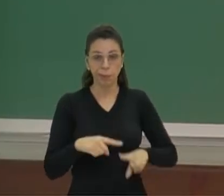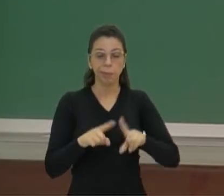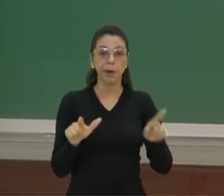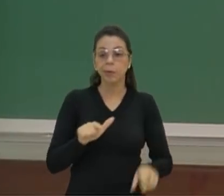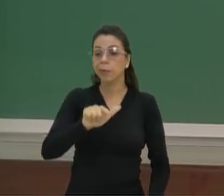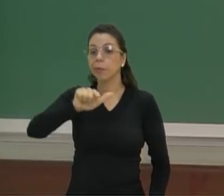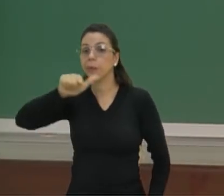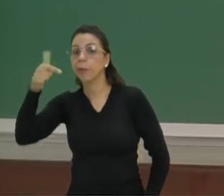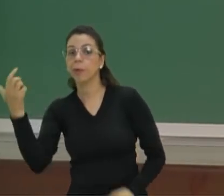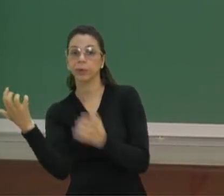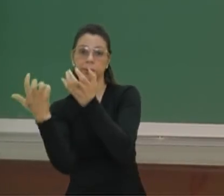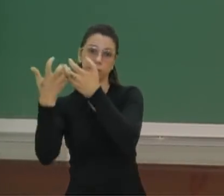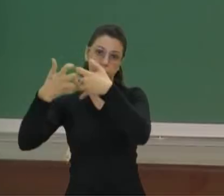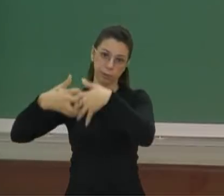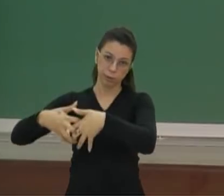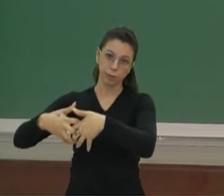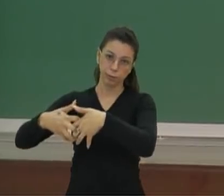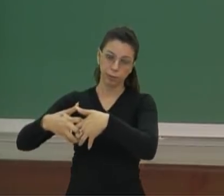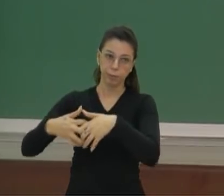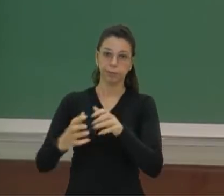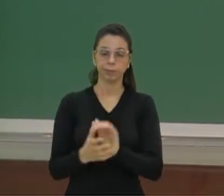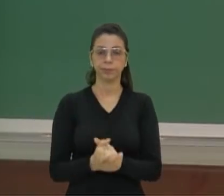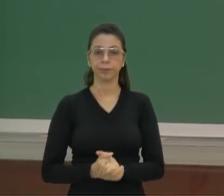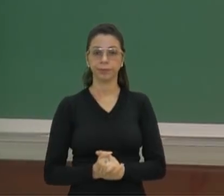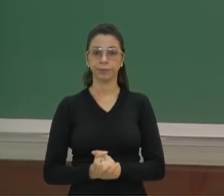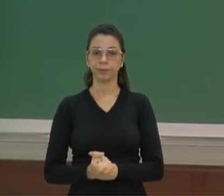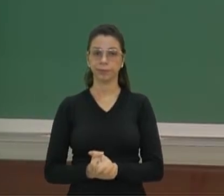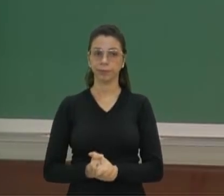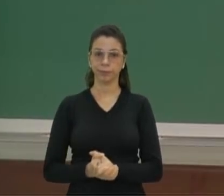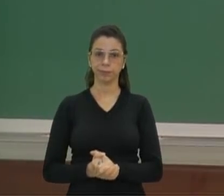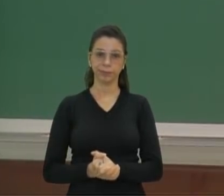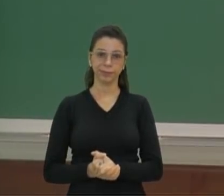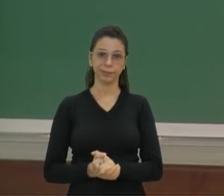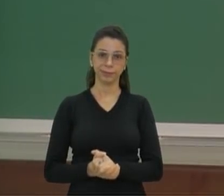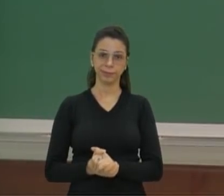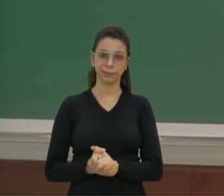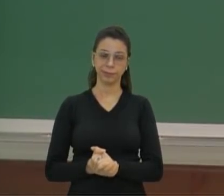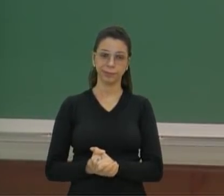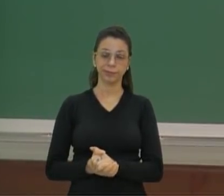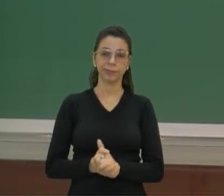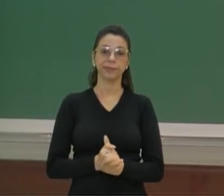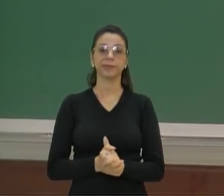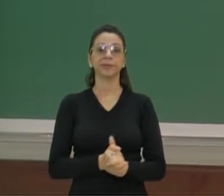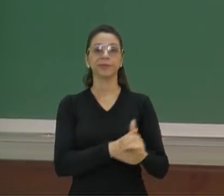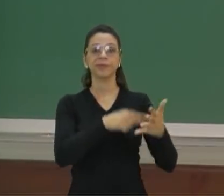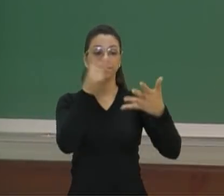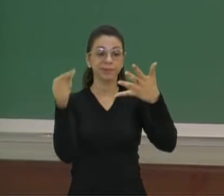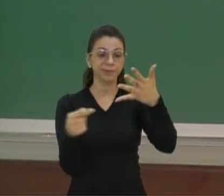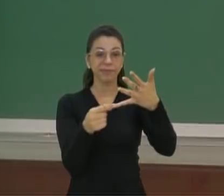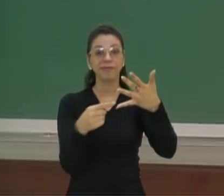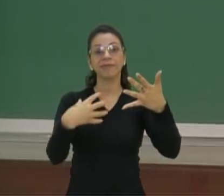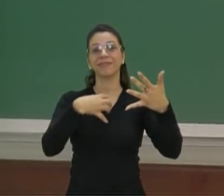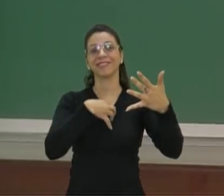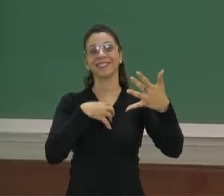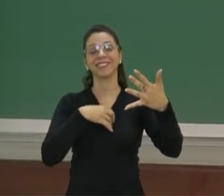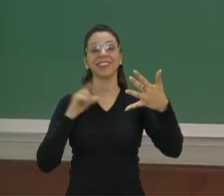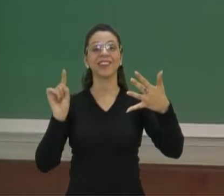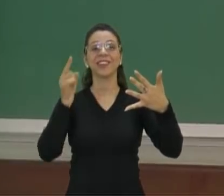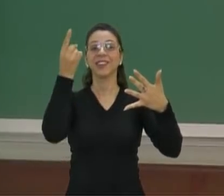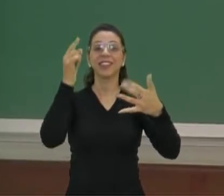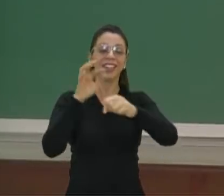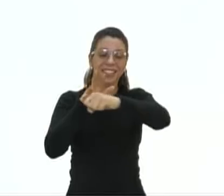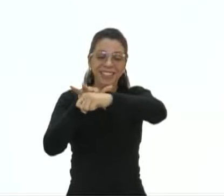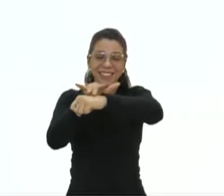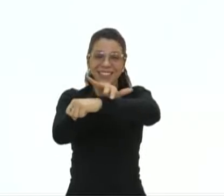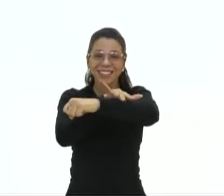têm outras funções. Vamos adiante? E vamos falar do nosso quinto e último sentido da aula de hoje, o